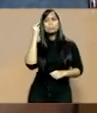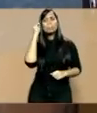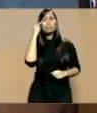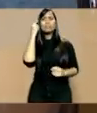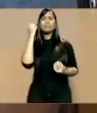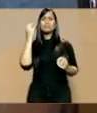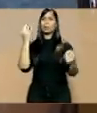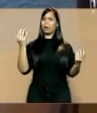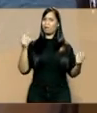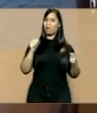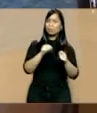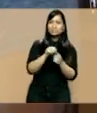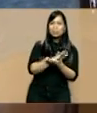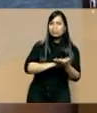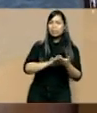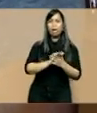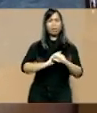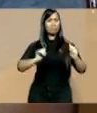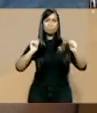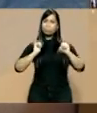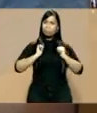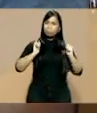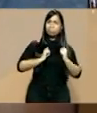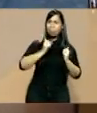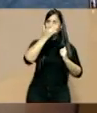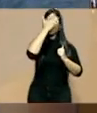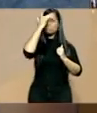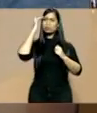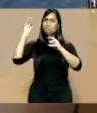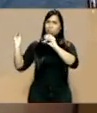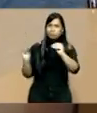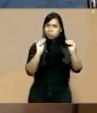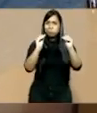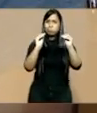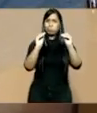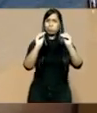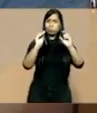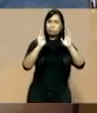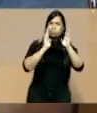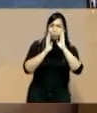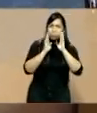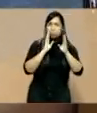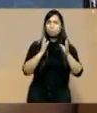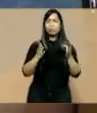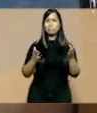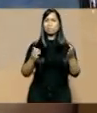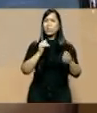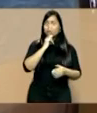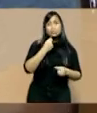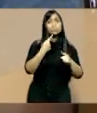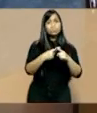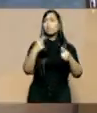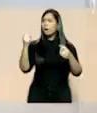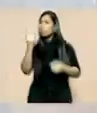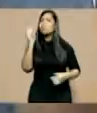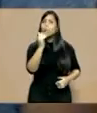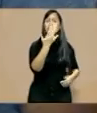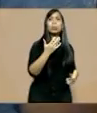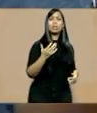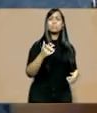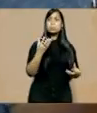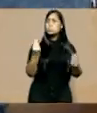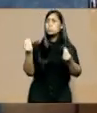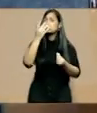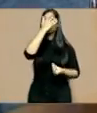você não está fazendo nada para ninguém, a pessoa pega e posta. Aí você fica triste também porque acontece com várias pessoas, não só com você, né?